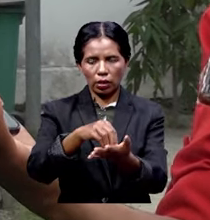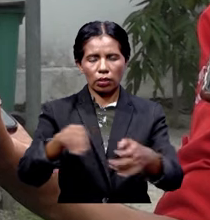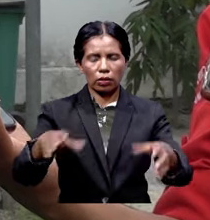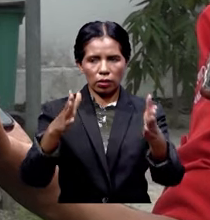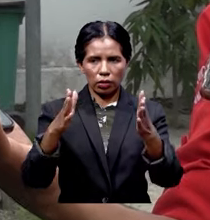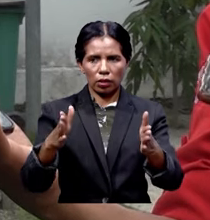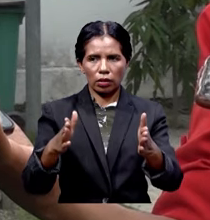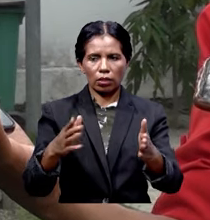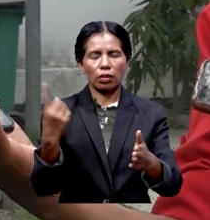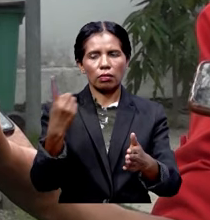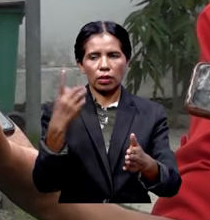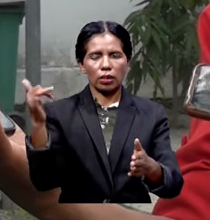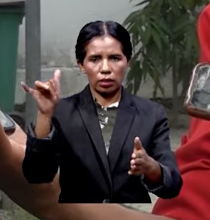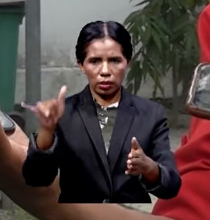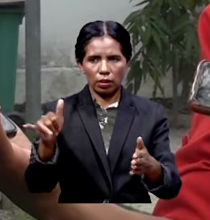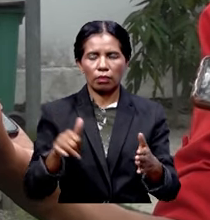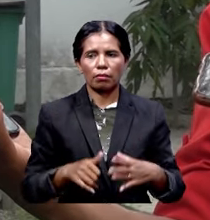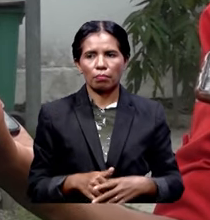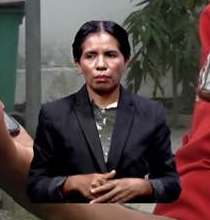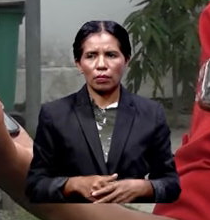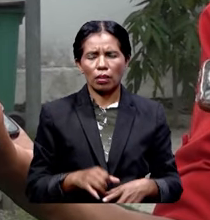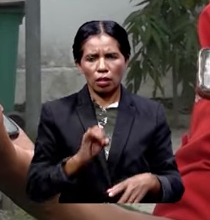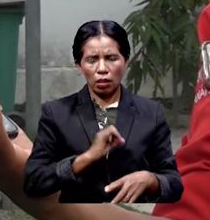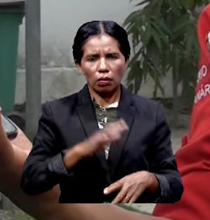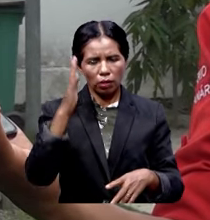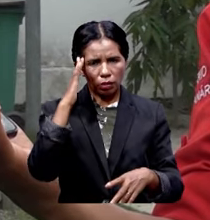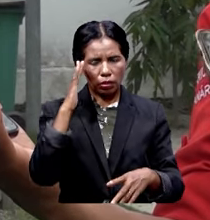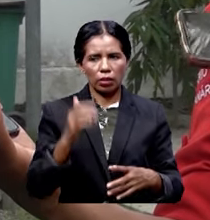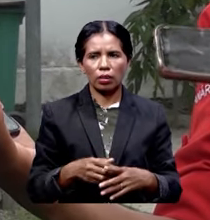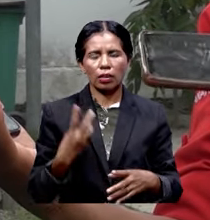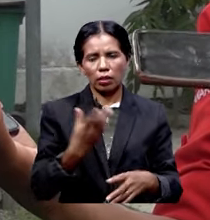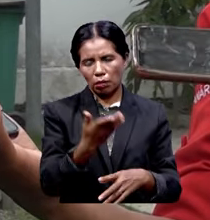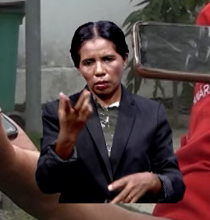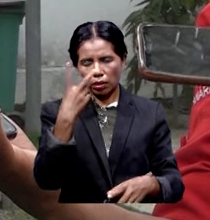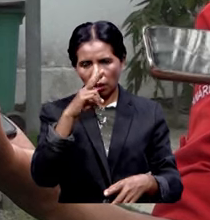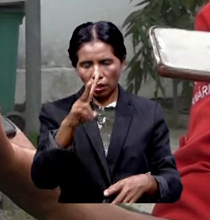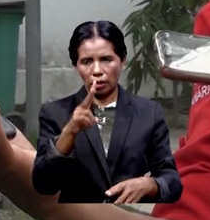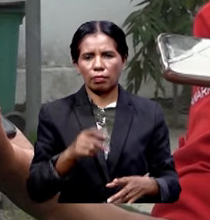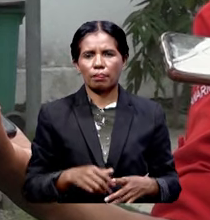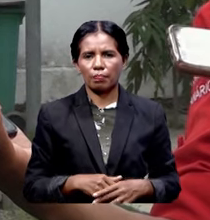funcionário permanente ser nebe ahono inka tak ite bo sira hare karek